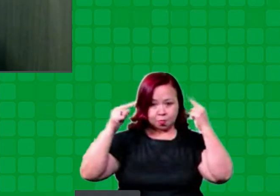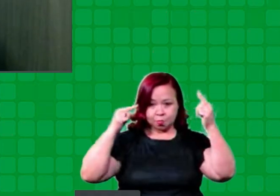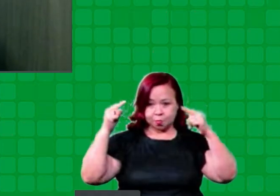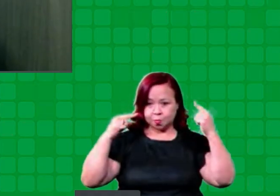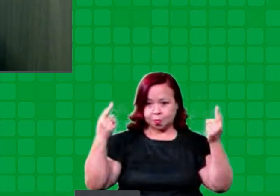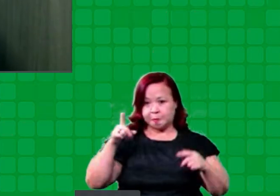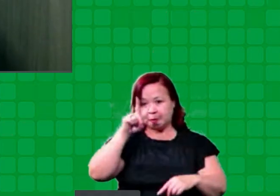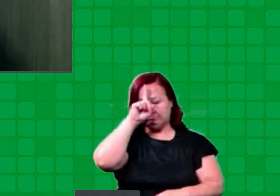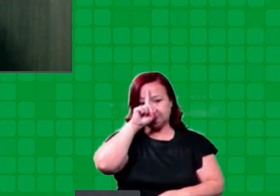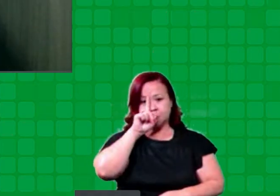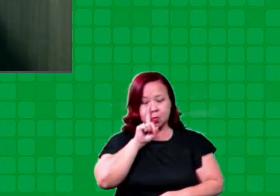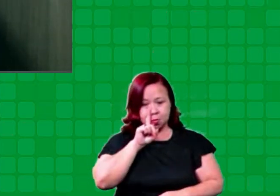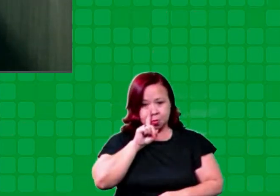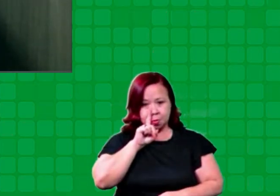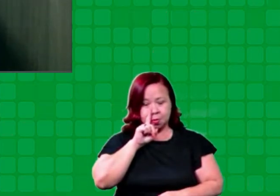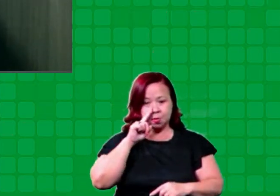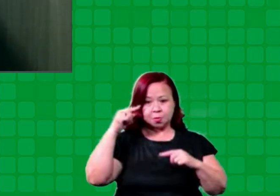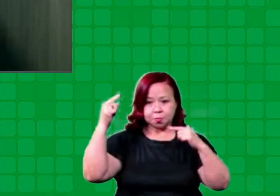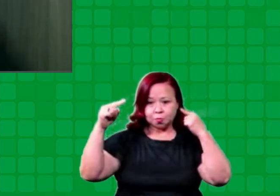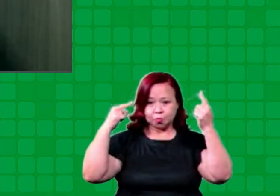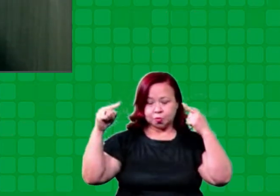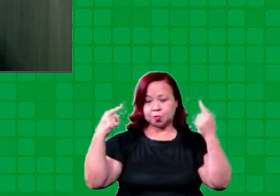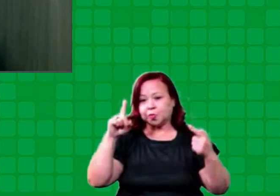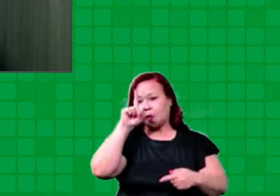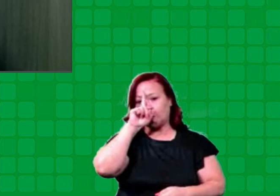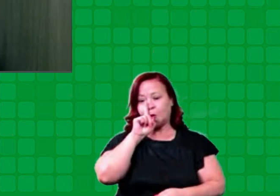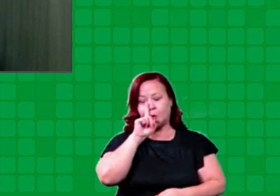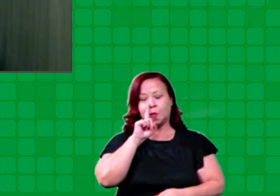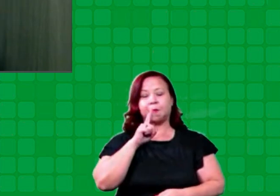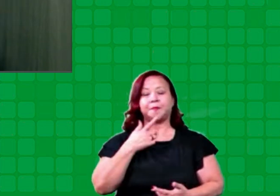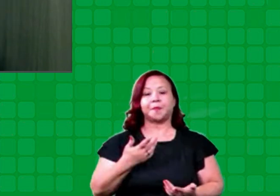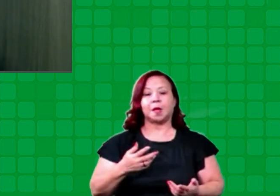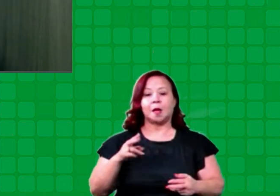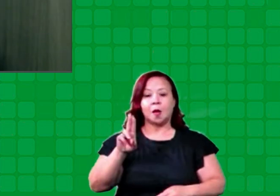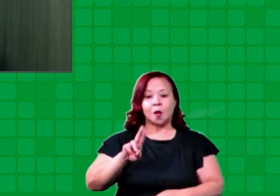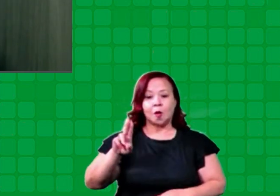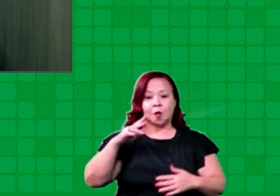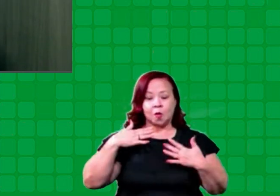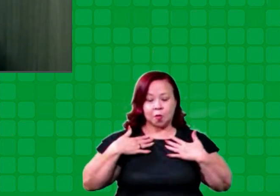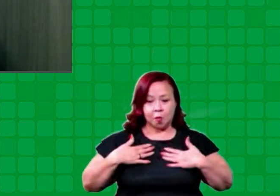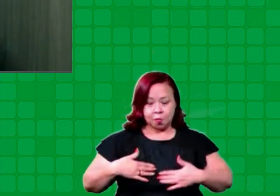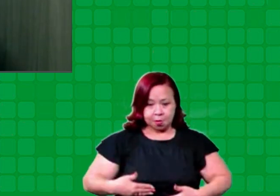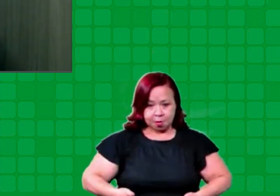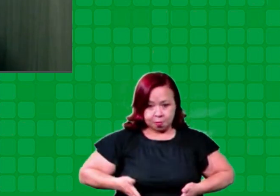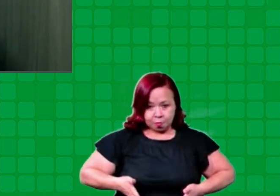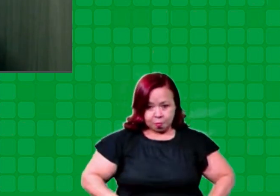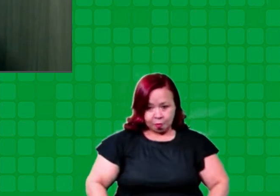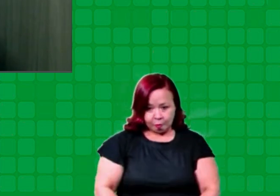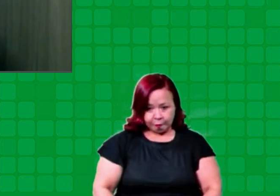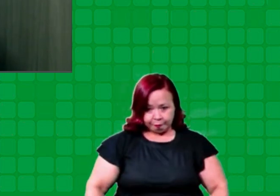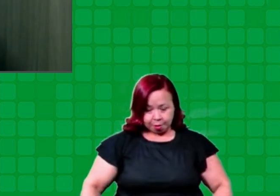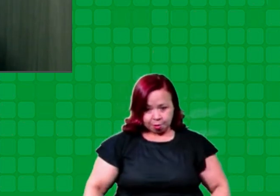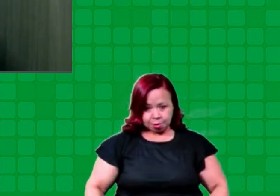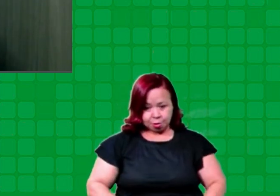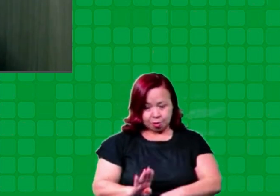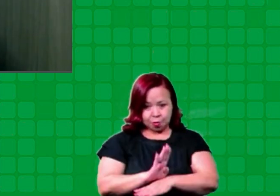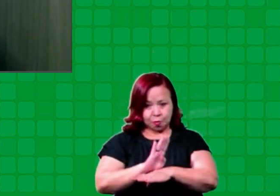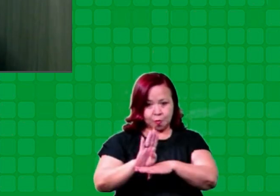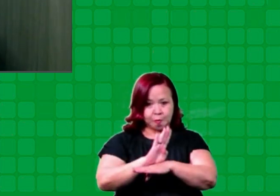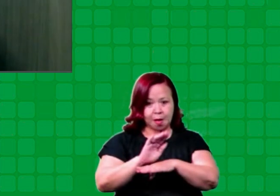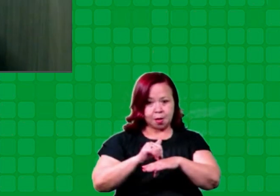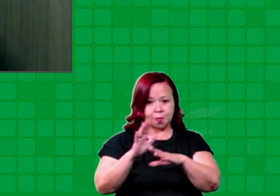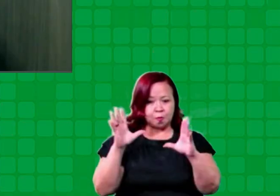com mechas loiras. Estou usando um vestido, um tom bege mais